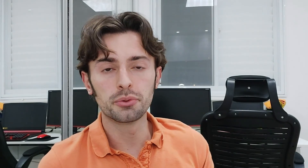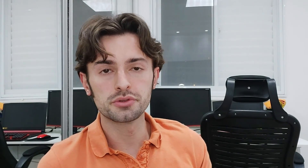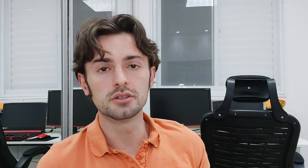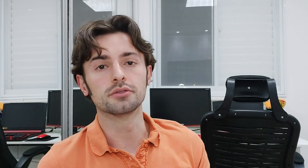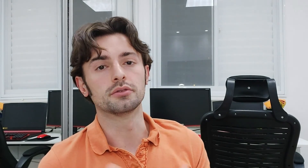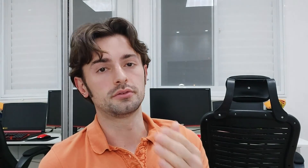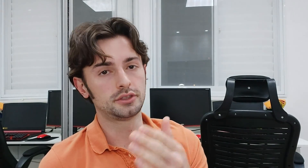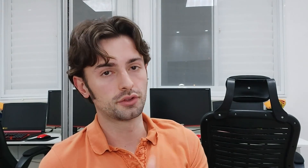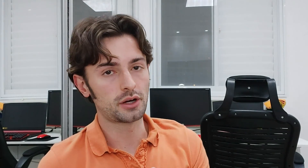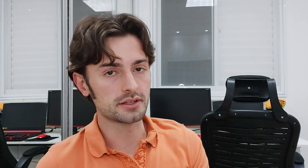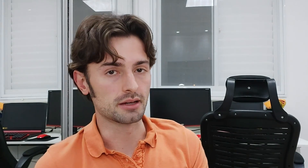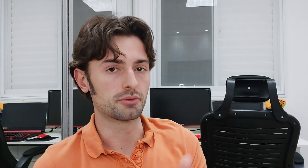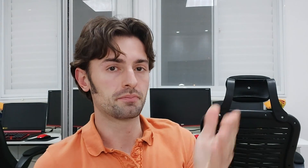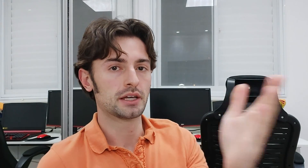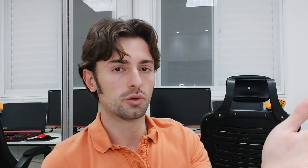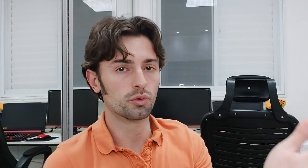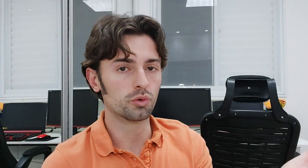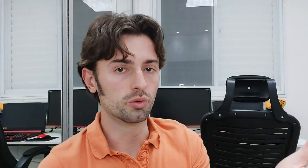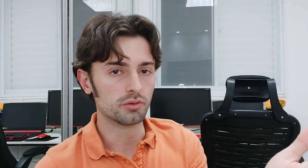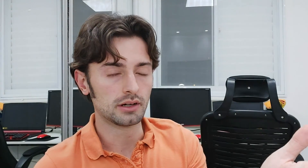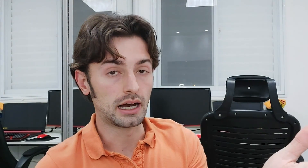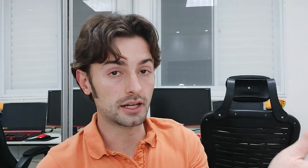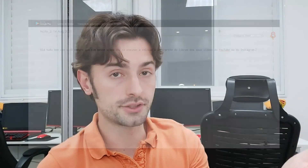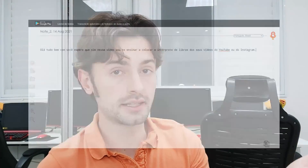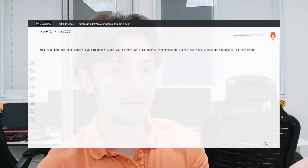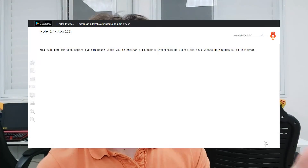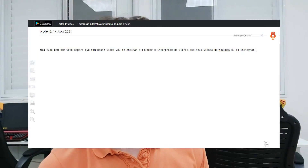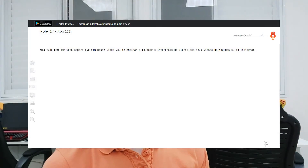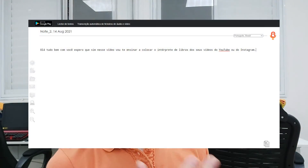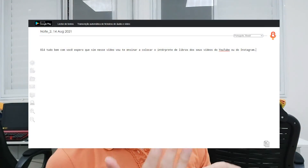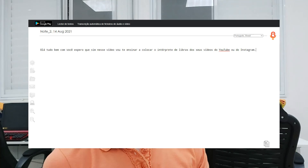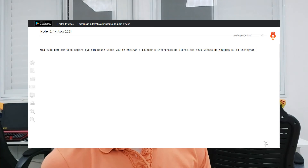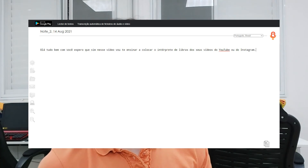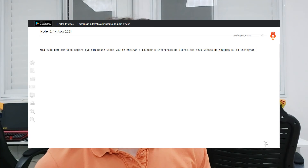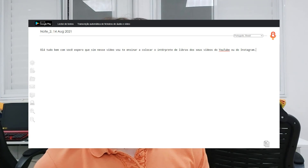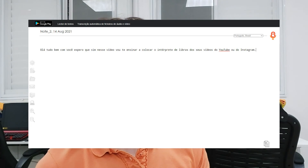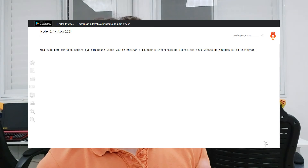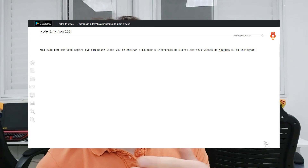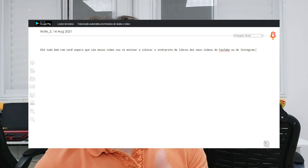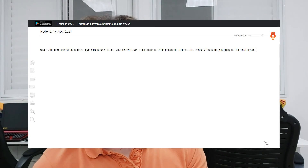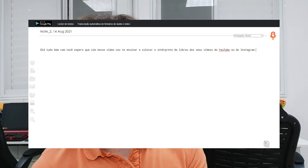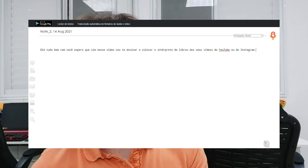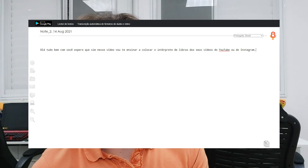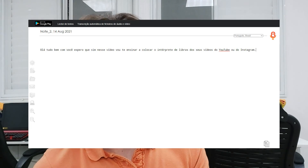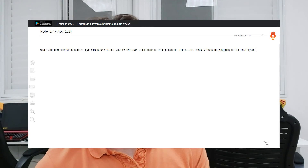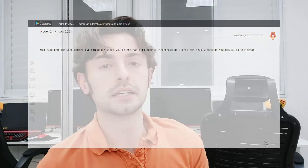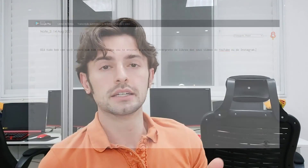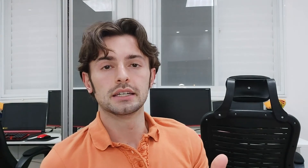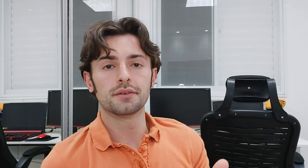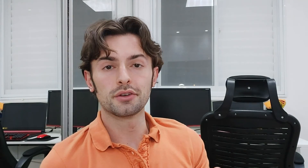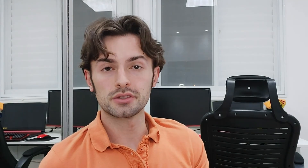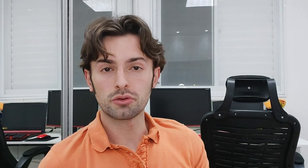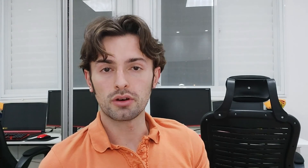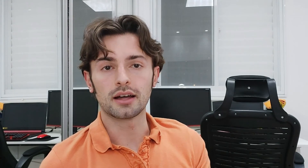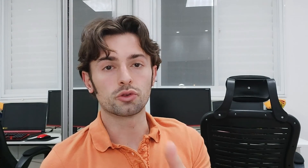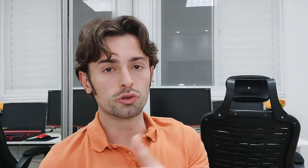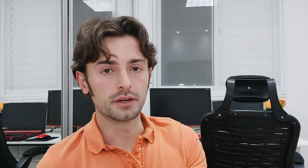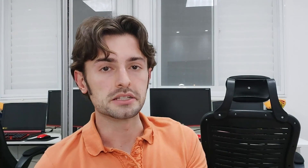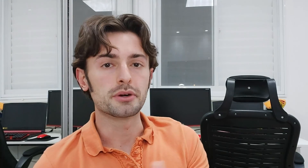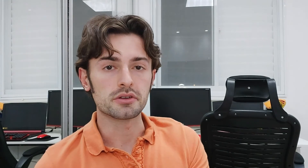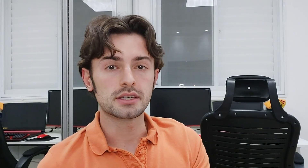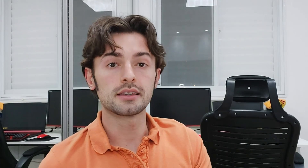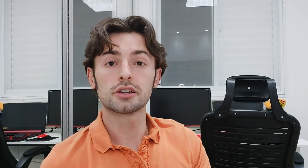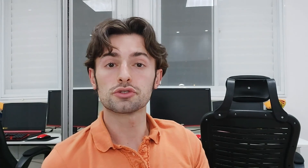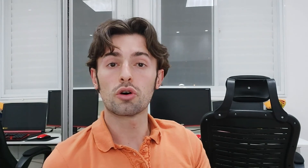breve possível Eu vou dar um exemplo A legenda era Olá, tudo bem? Eu espero que sim E em vez de você colocar